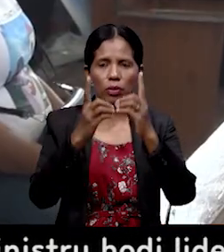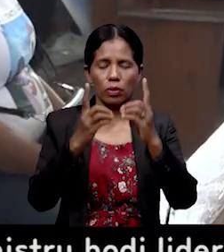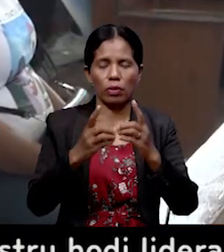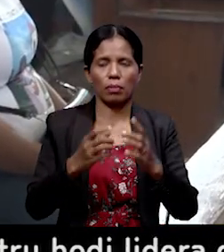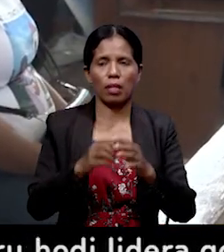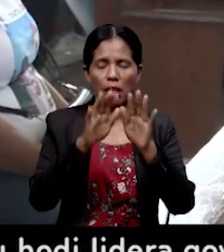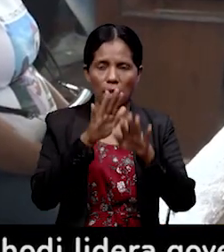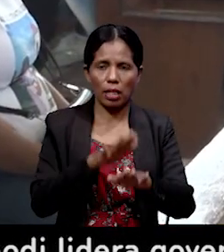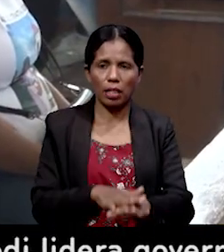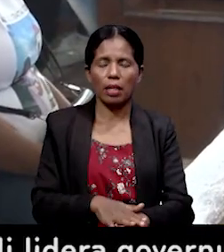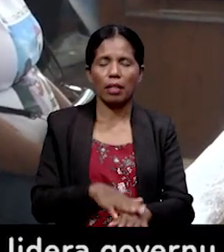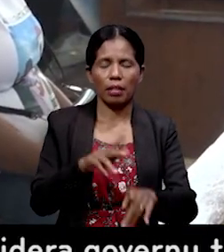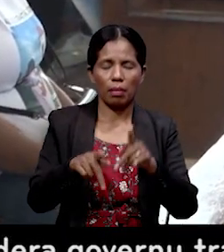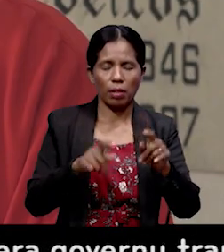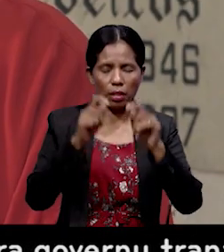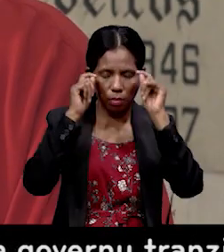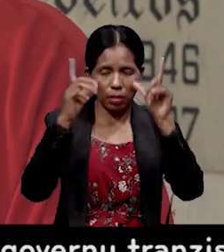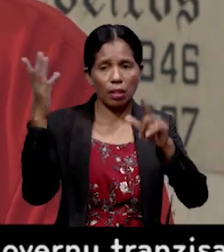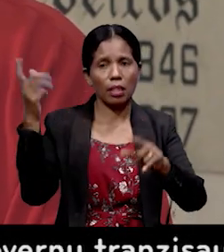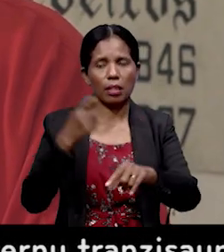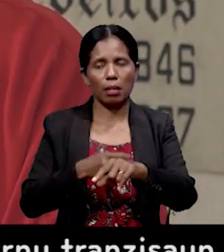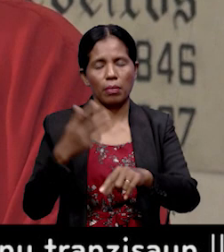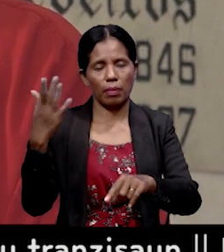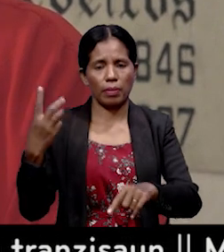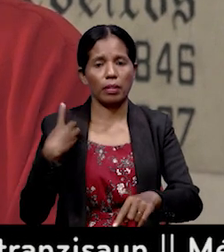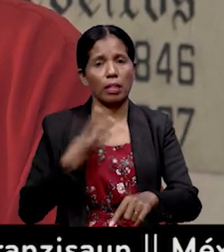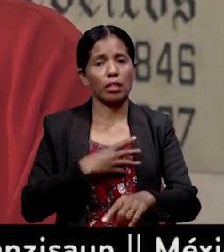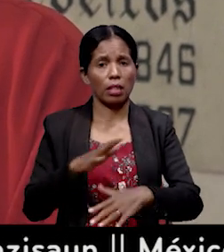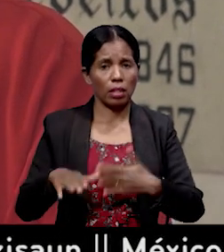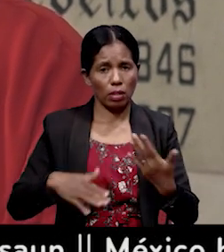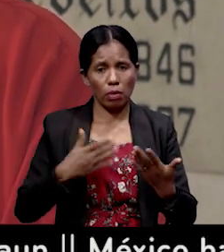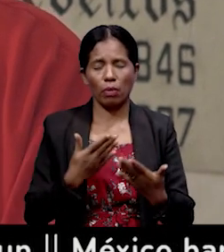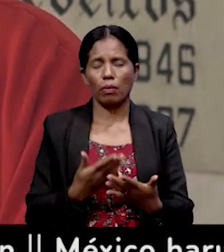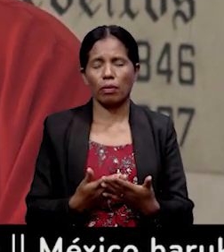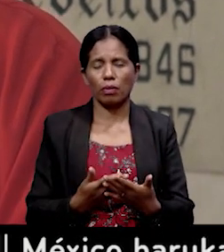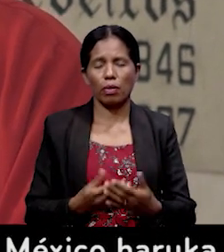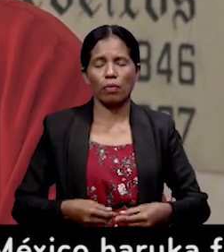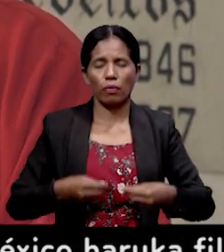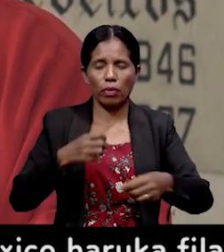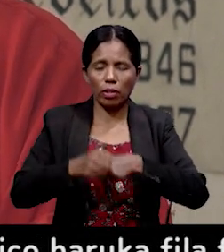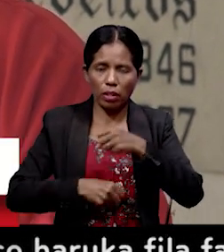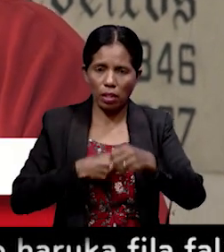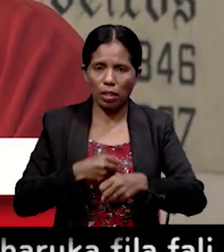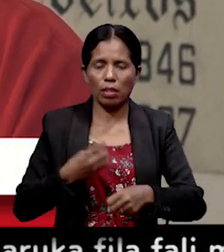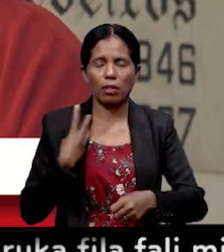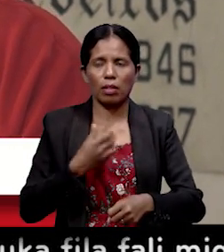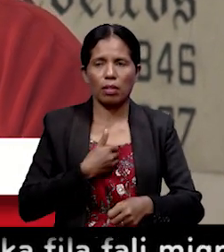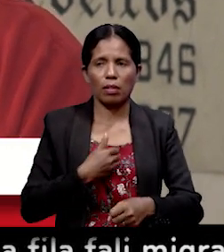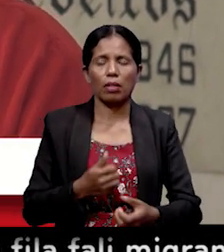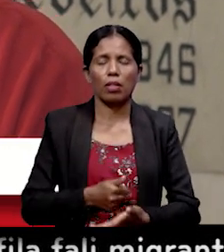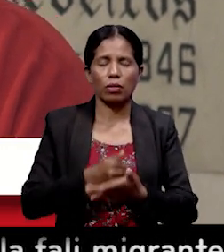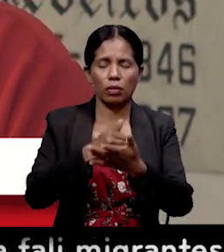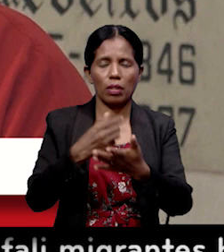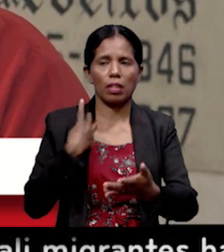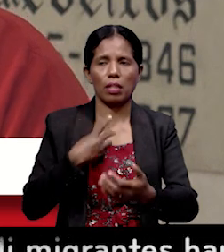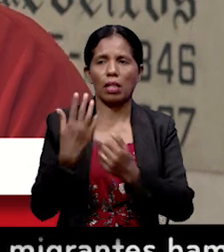povo Timor e a tempo naba. Ita sira ne hotu nebe sacrifica itinian, hodi liberta itinerai do